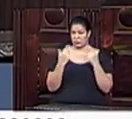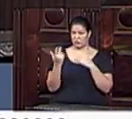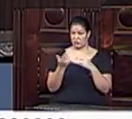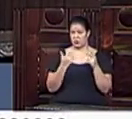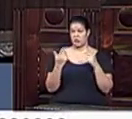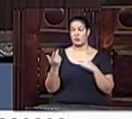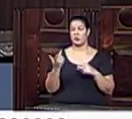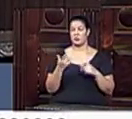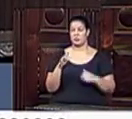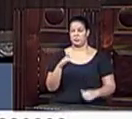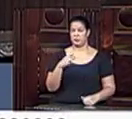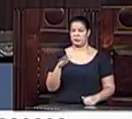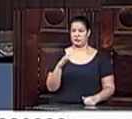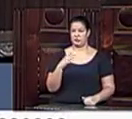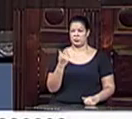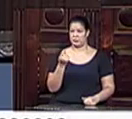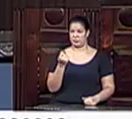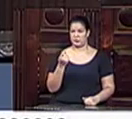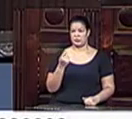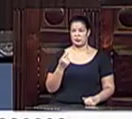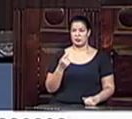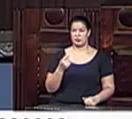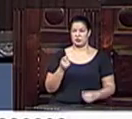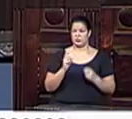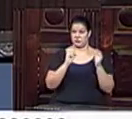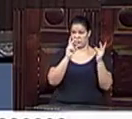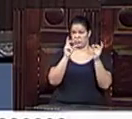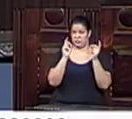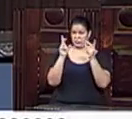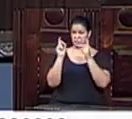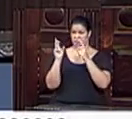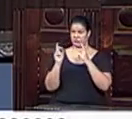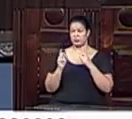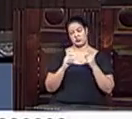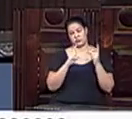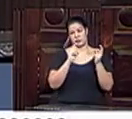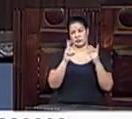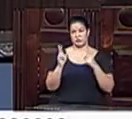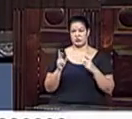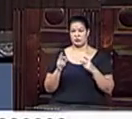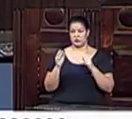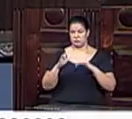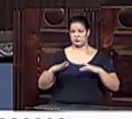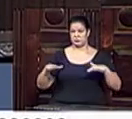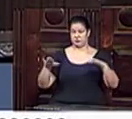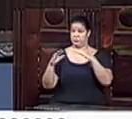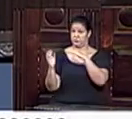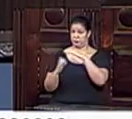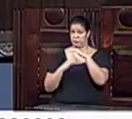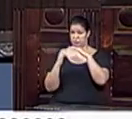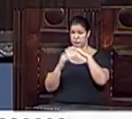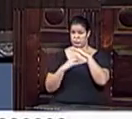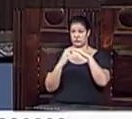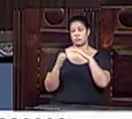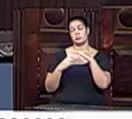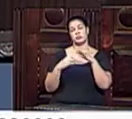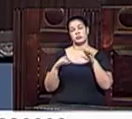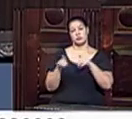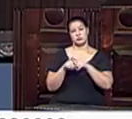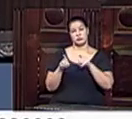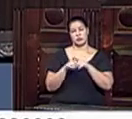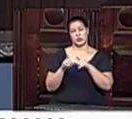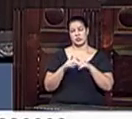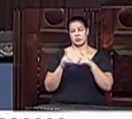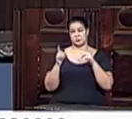ponderada dos seus preços de venda praticados pelo concessionário em condições normais